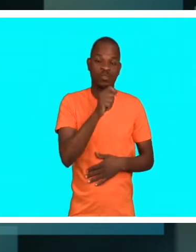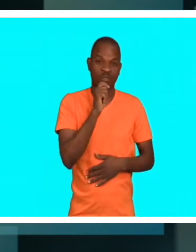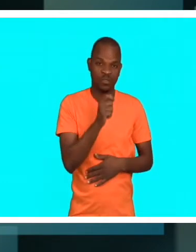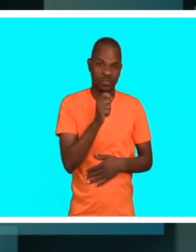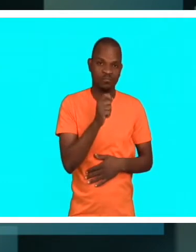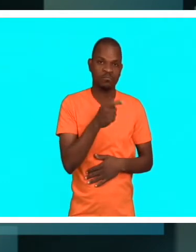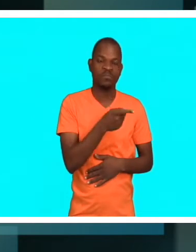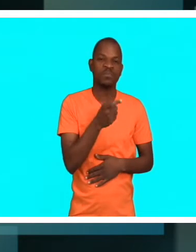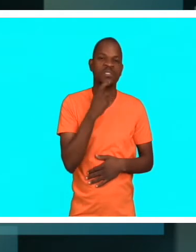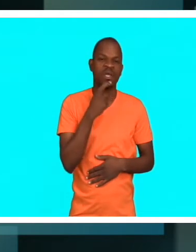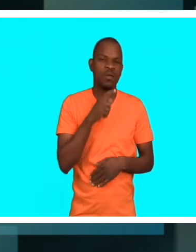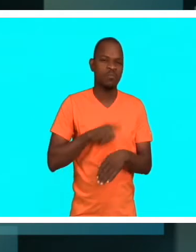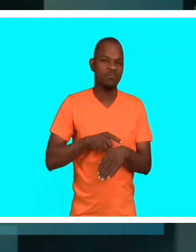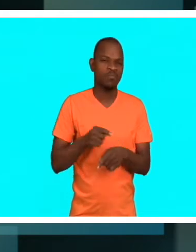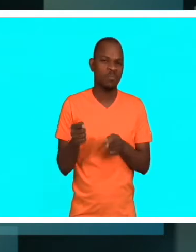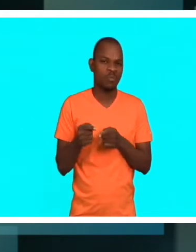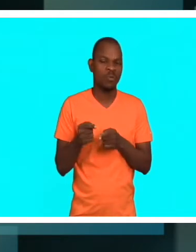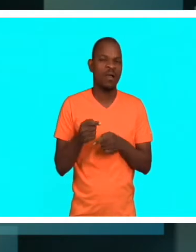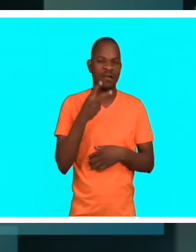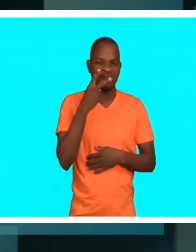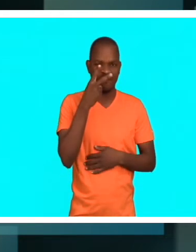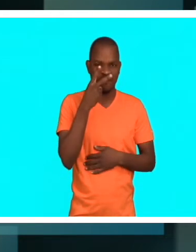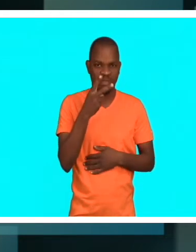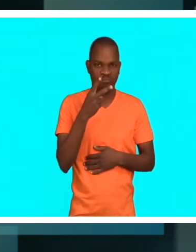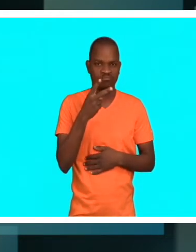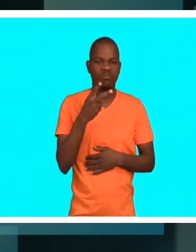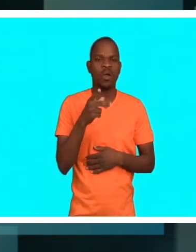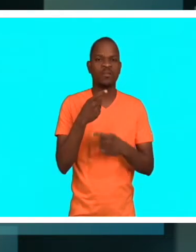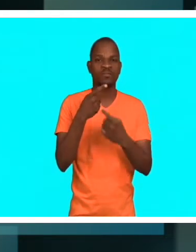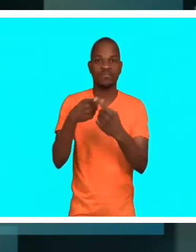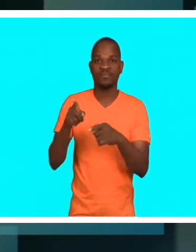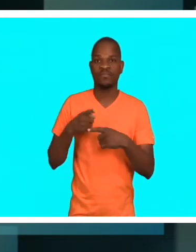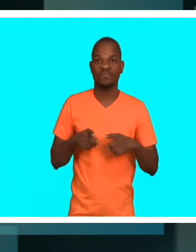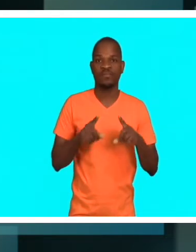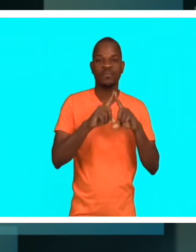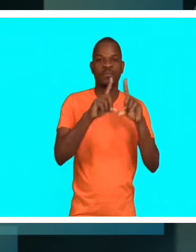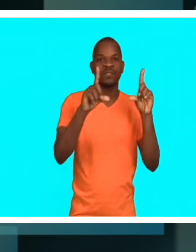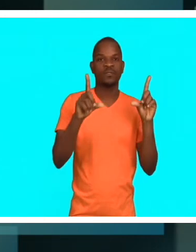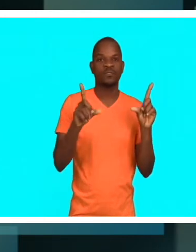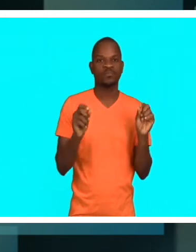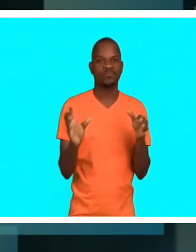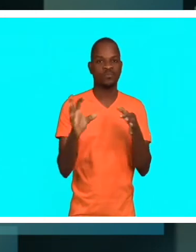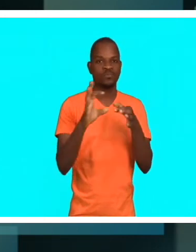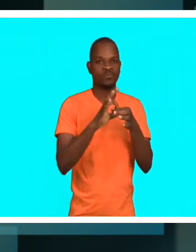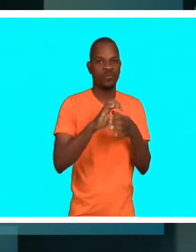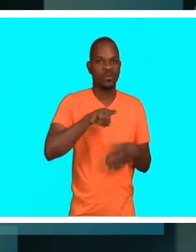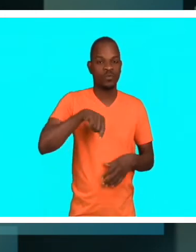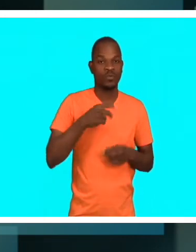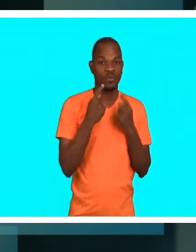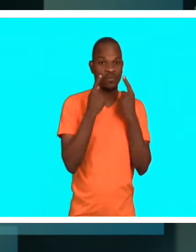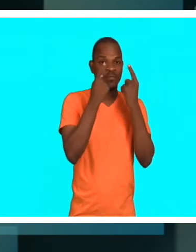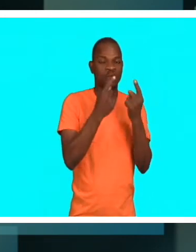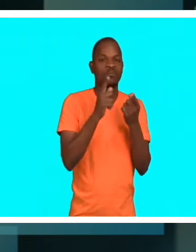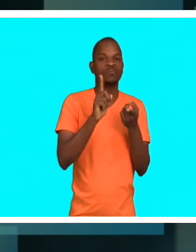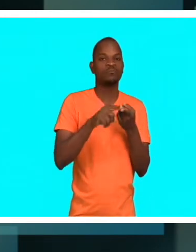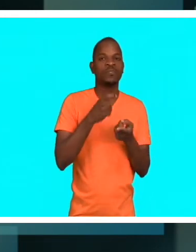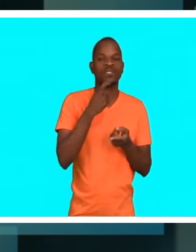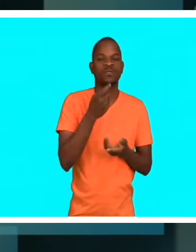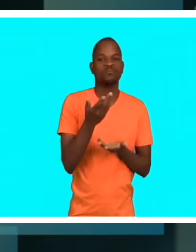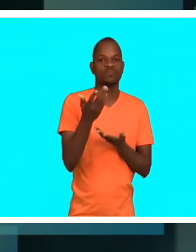É muito pouco tempo que consegui ver a combinação de vários aspectos que estão ligados à nossa vida.